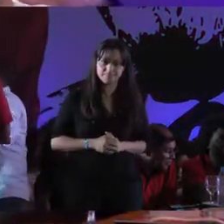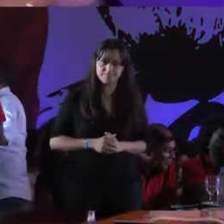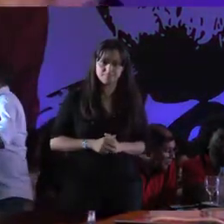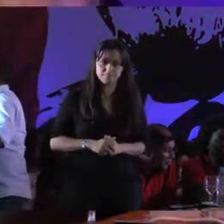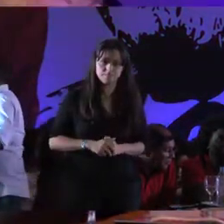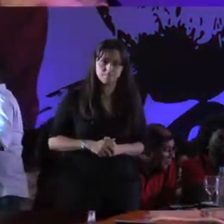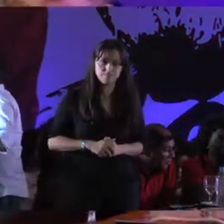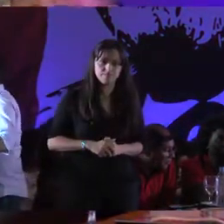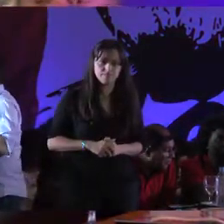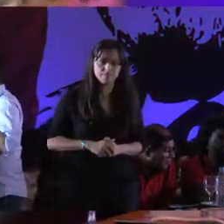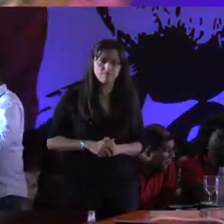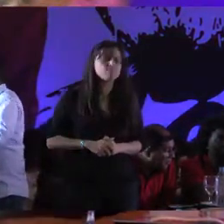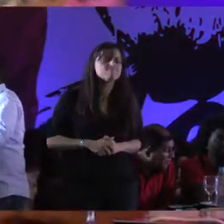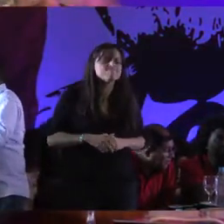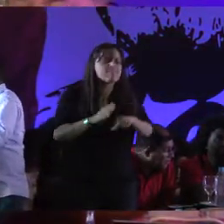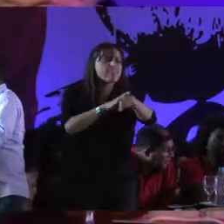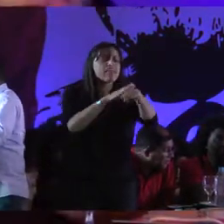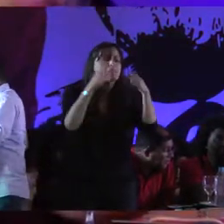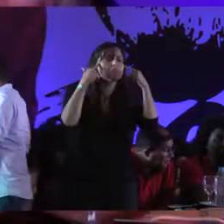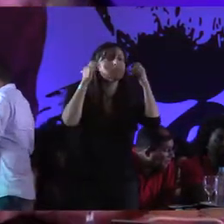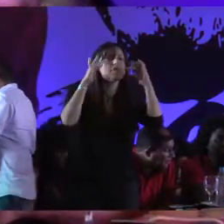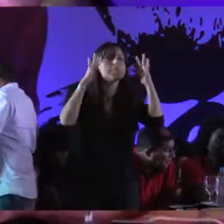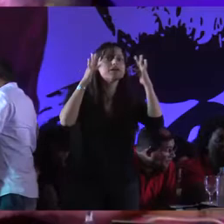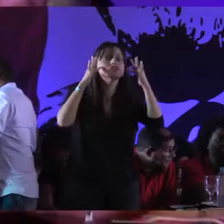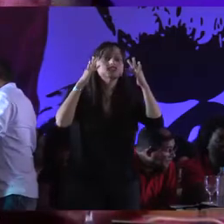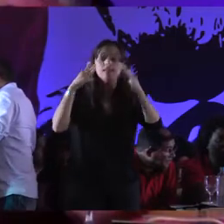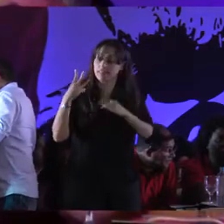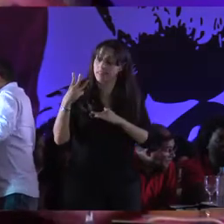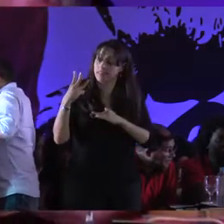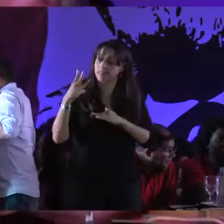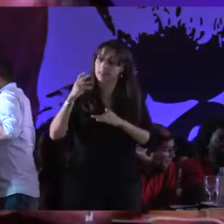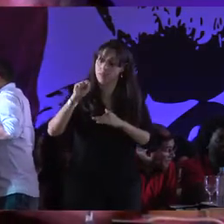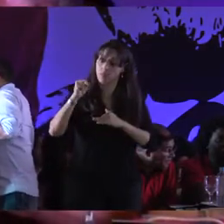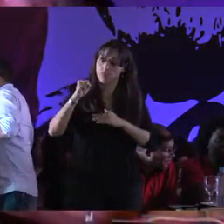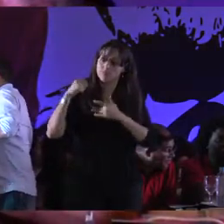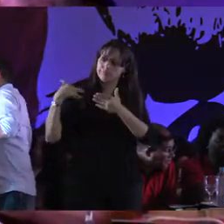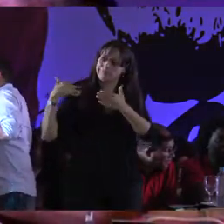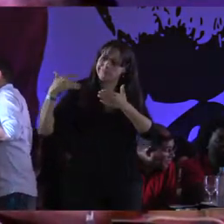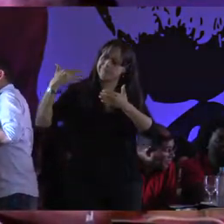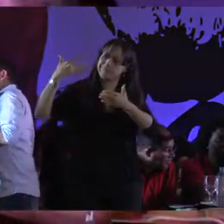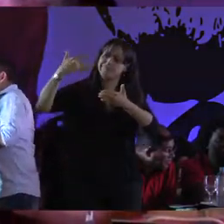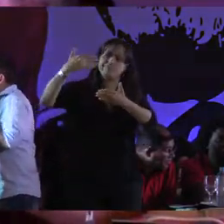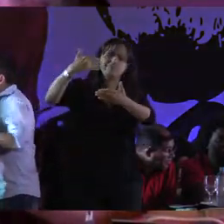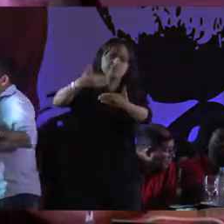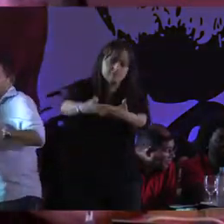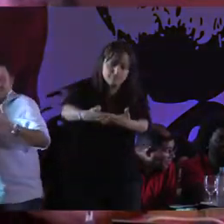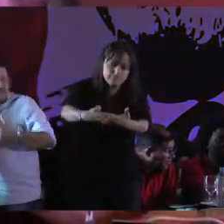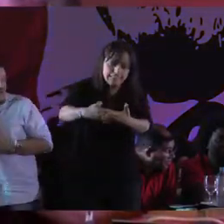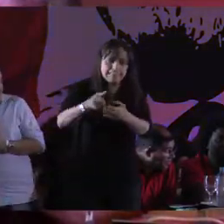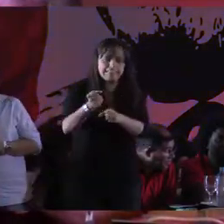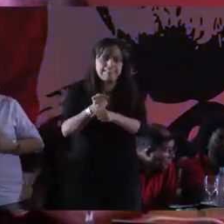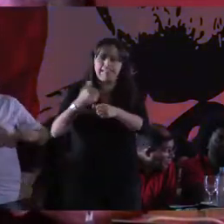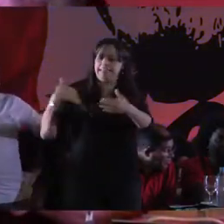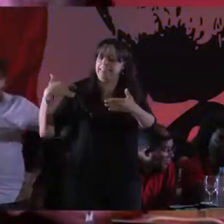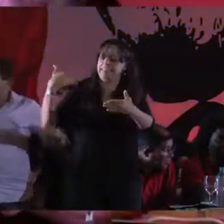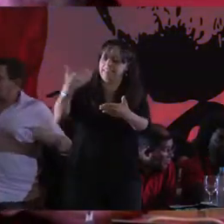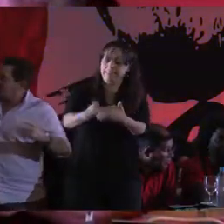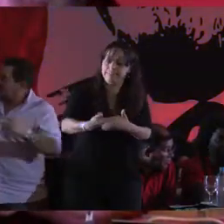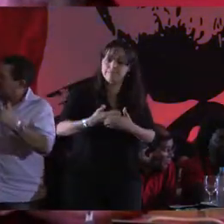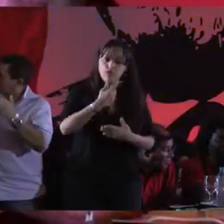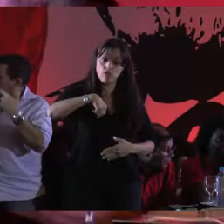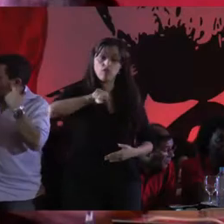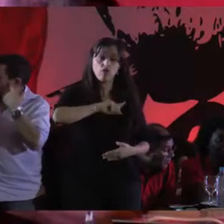Quem poderia imaginar que 38 anos depois nós estivéssemos aqui ao lado da